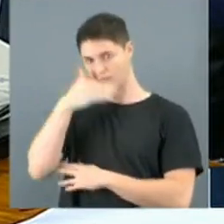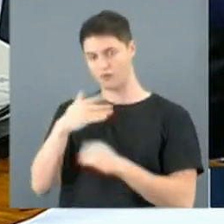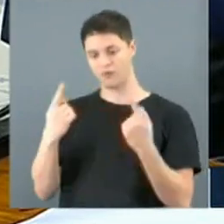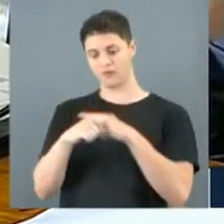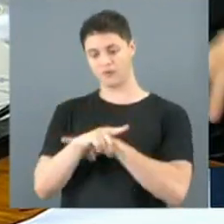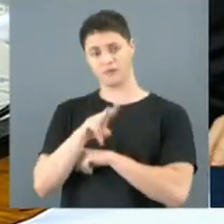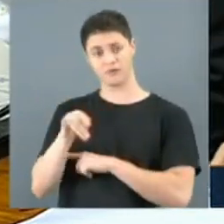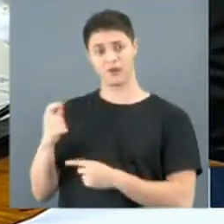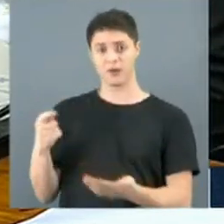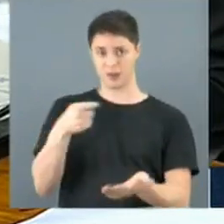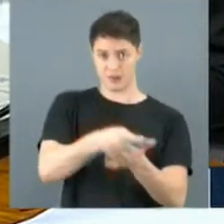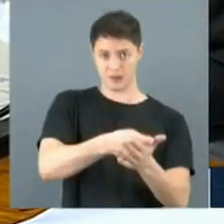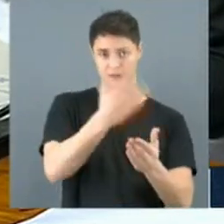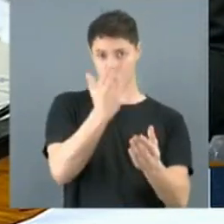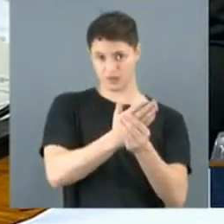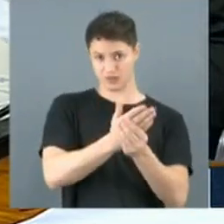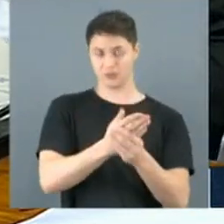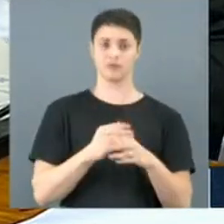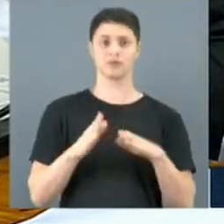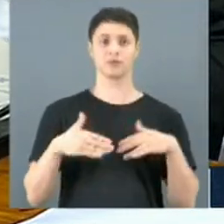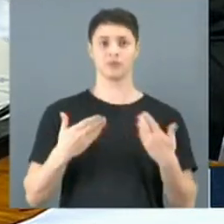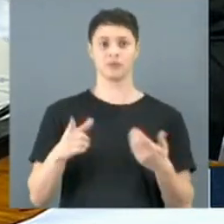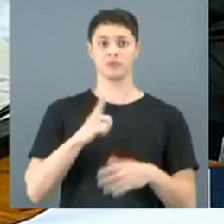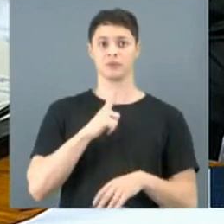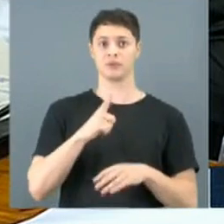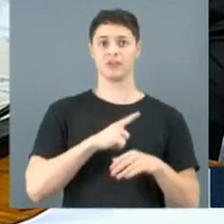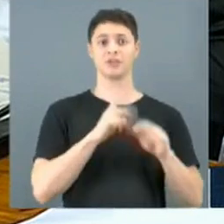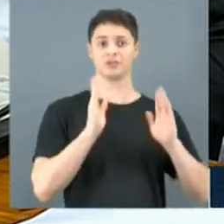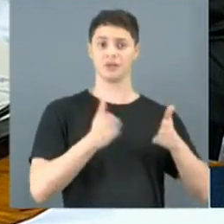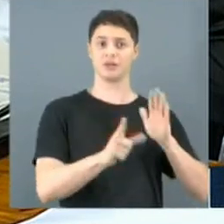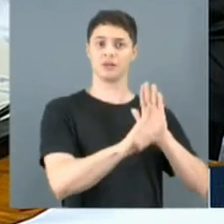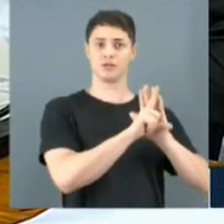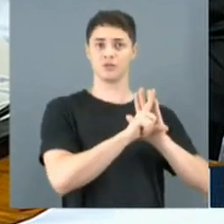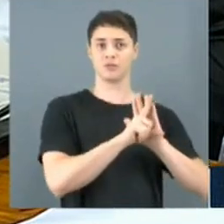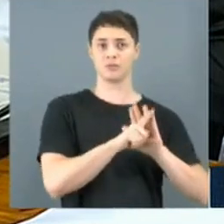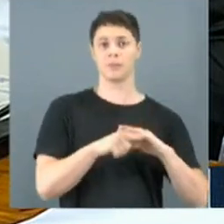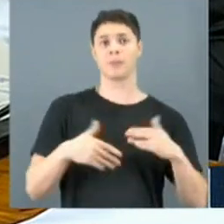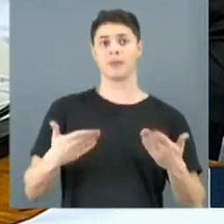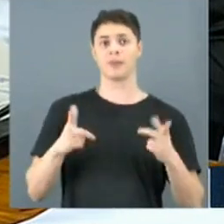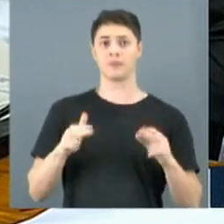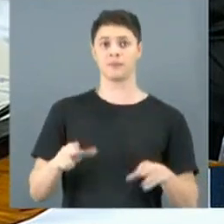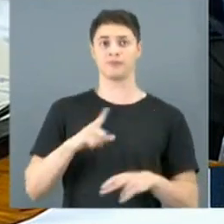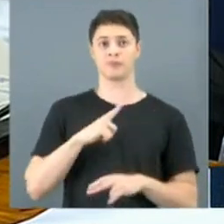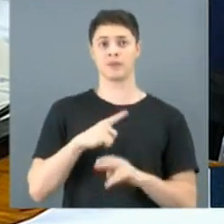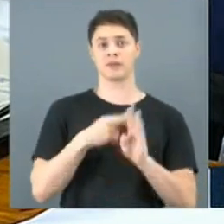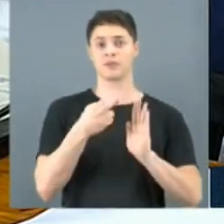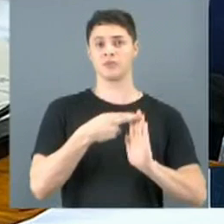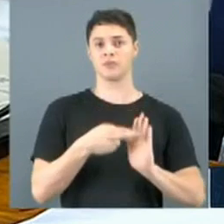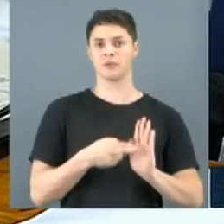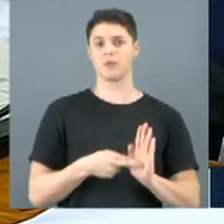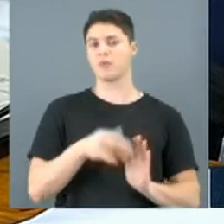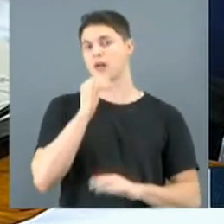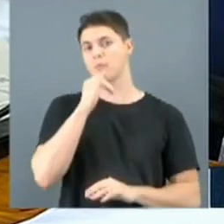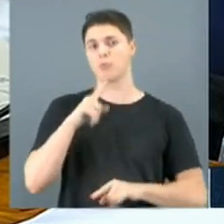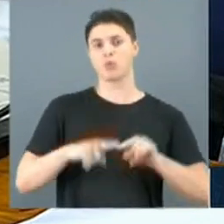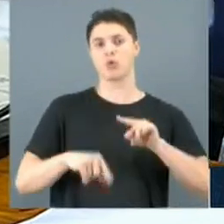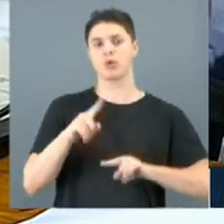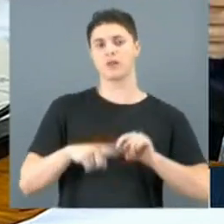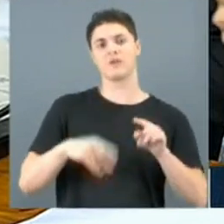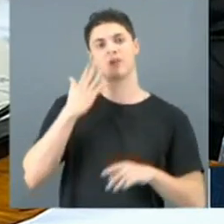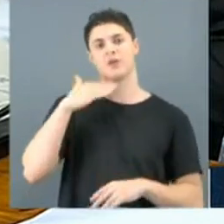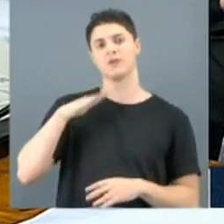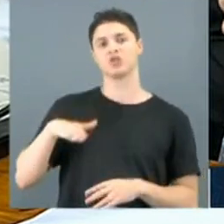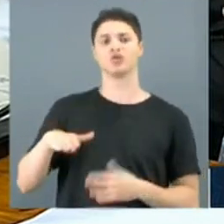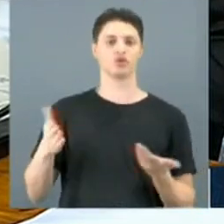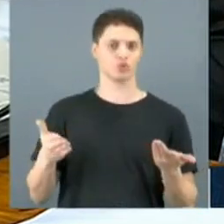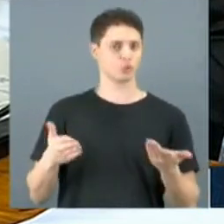indenizar. Existe, em outras palavras, um marco regulatório. Da mesma forma que existe regulação para pornografia infantil em meios digitais,